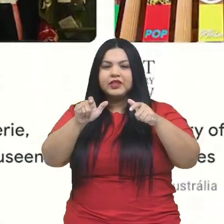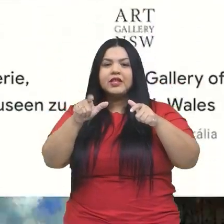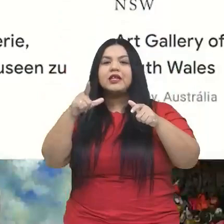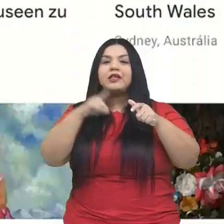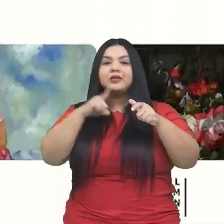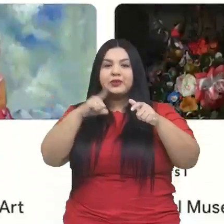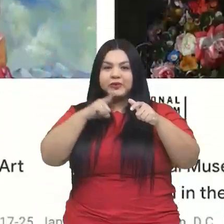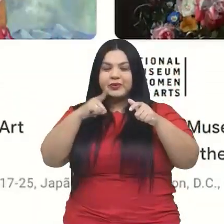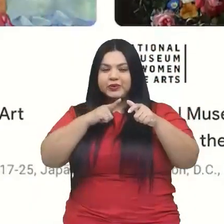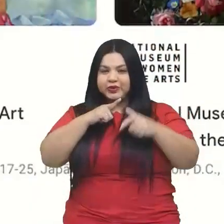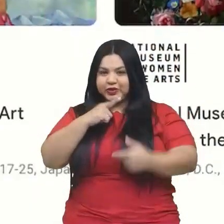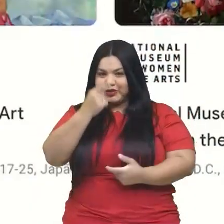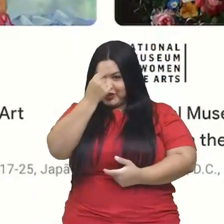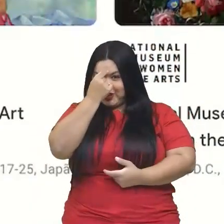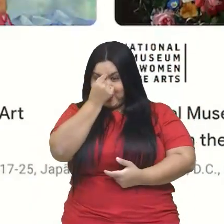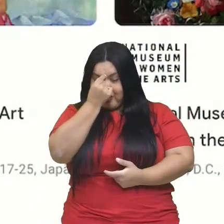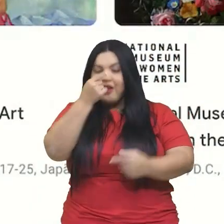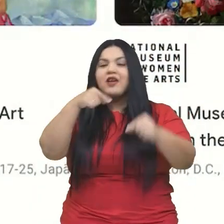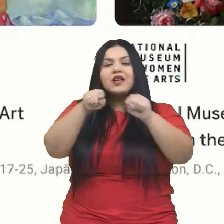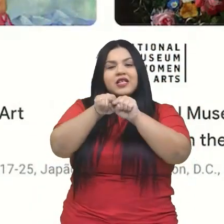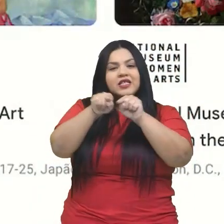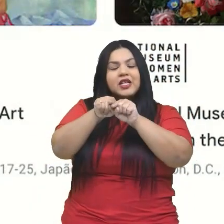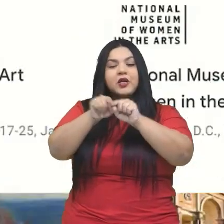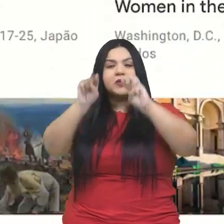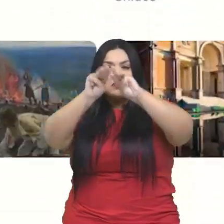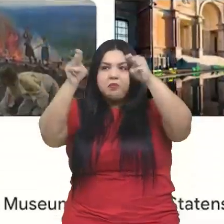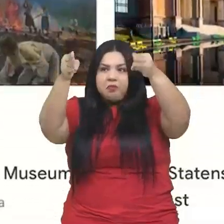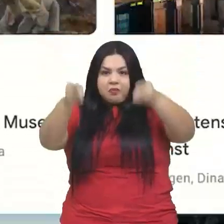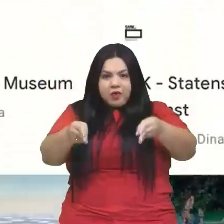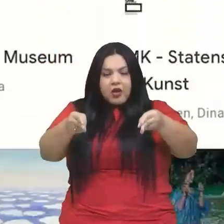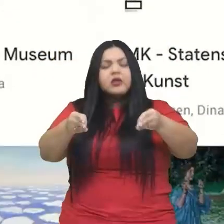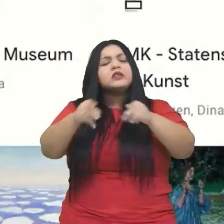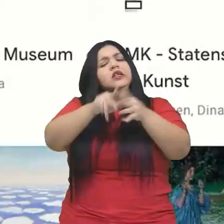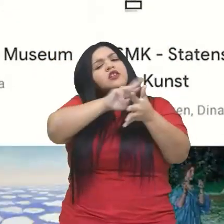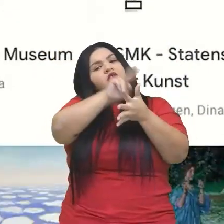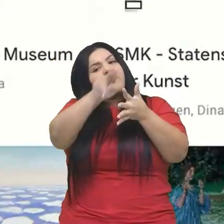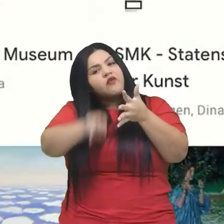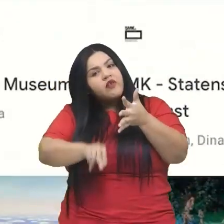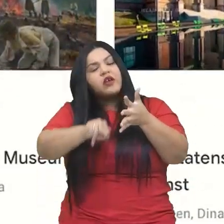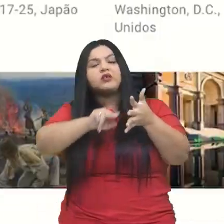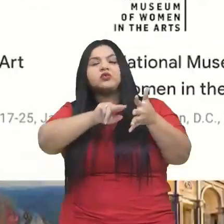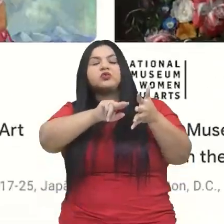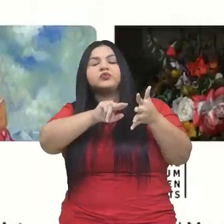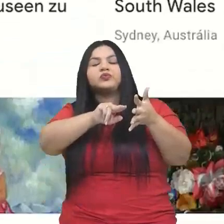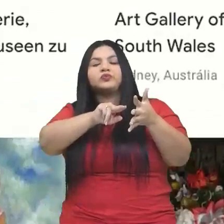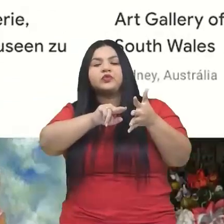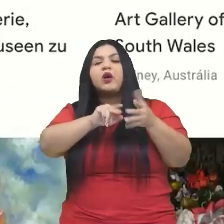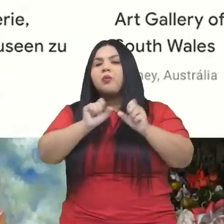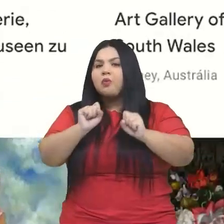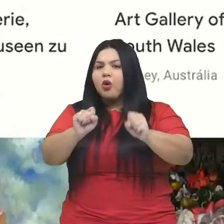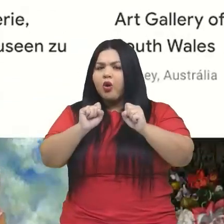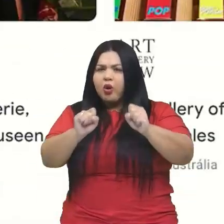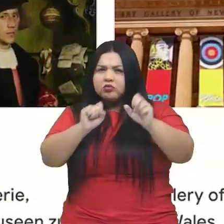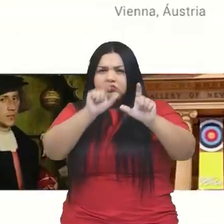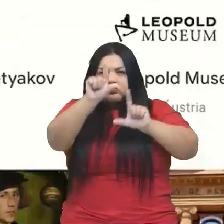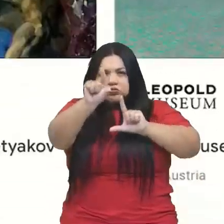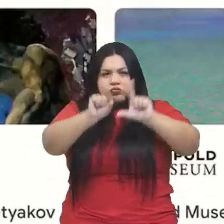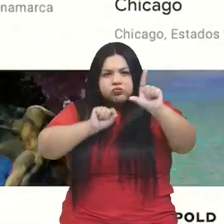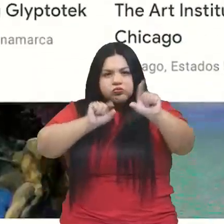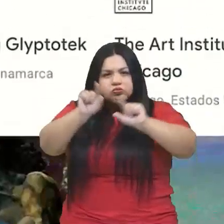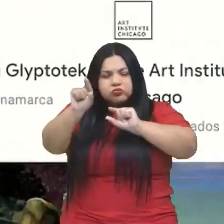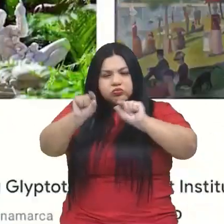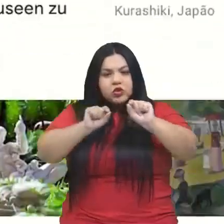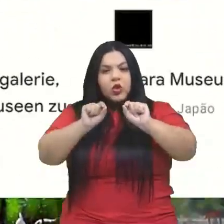Kahlo, tem o MASP também, tem diversos outros e aqui você pode filtrar e buscar